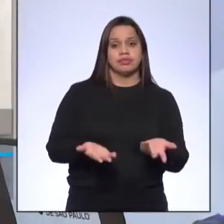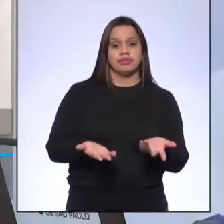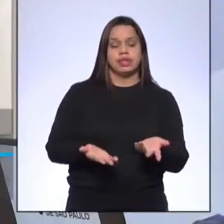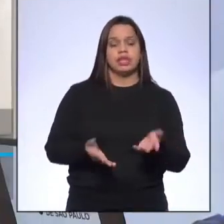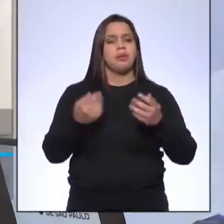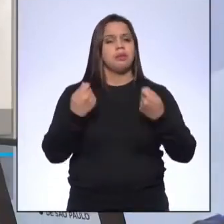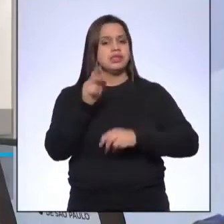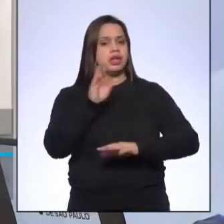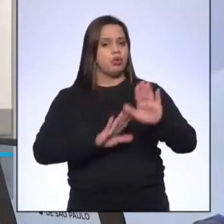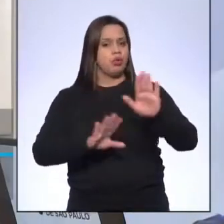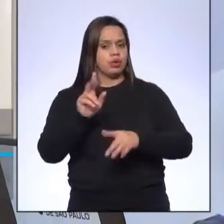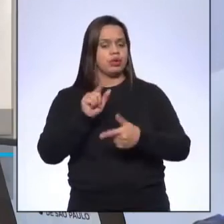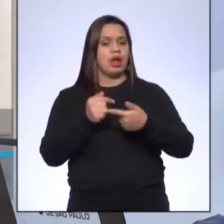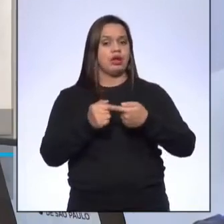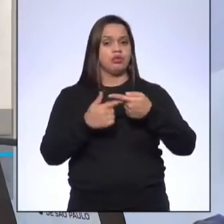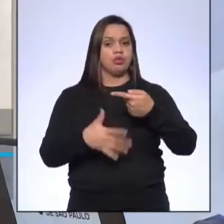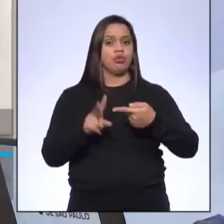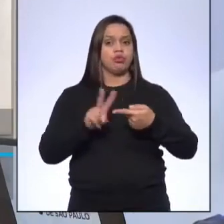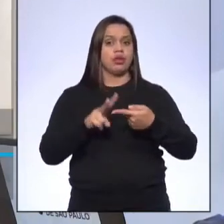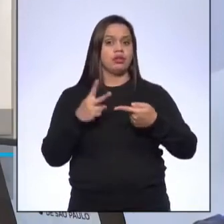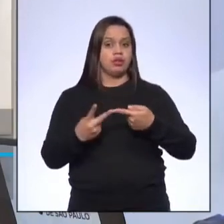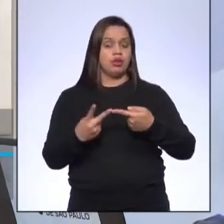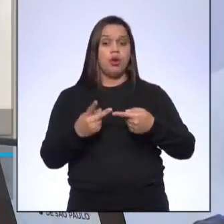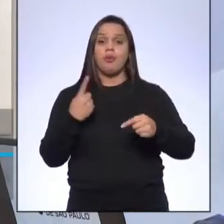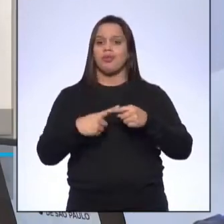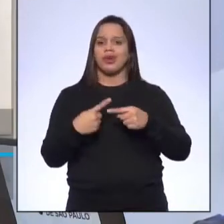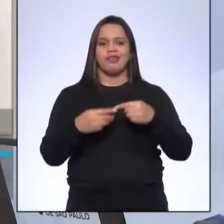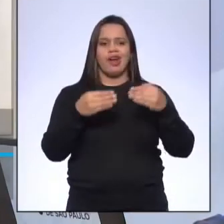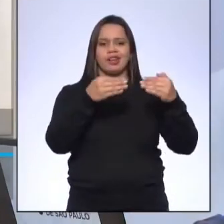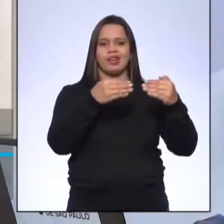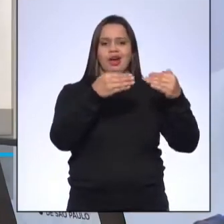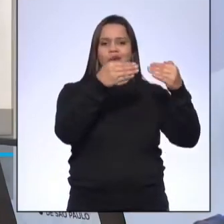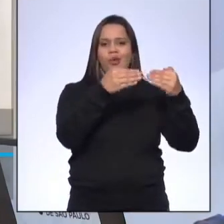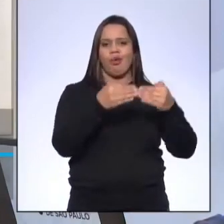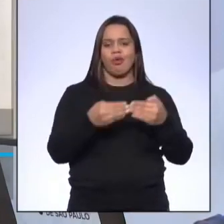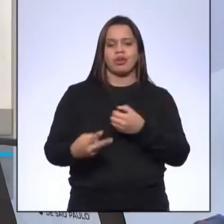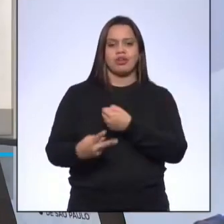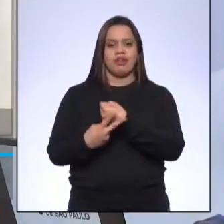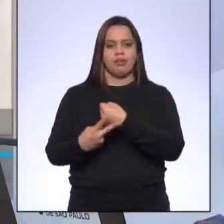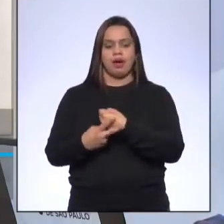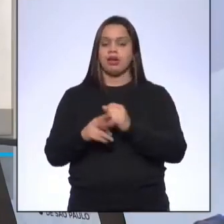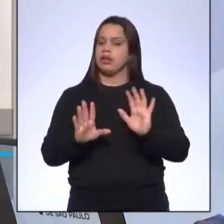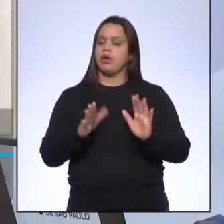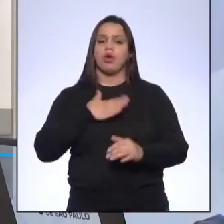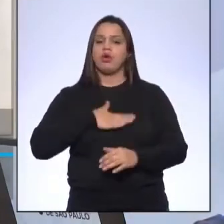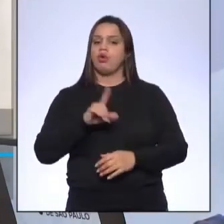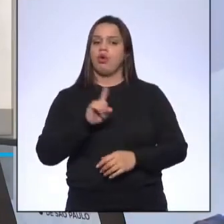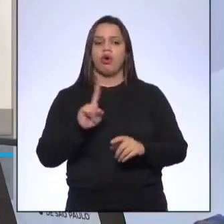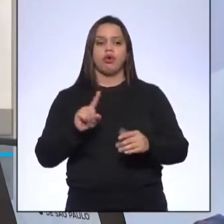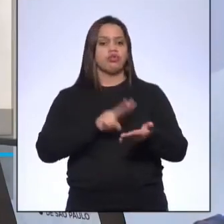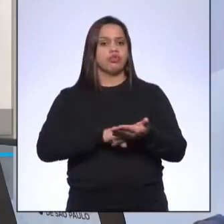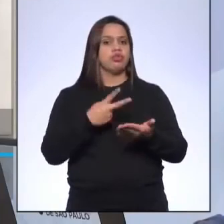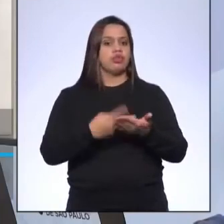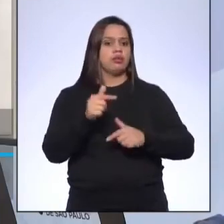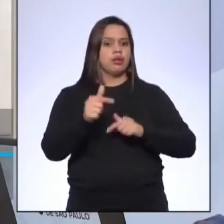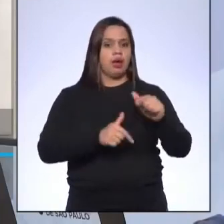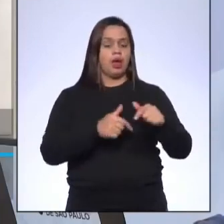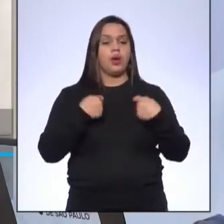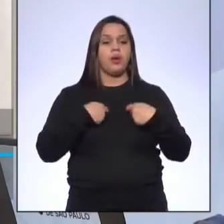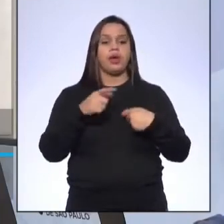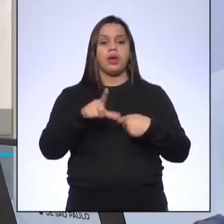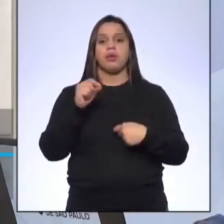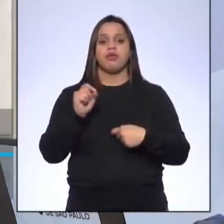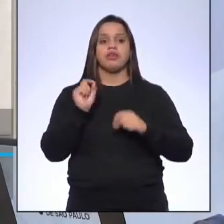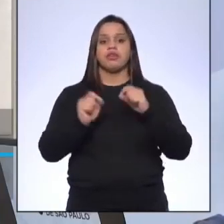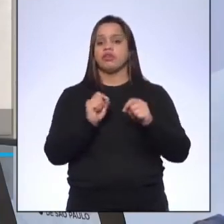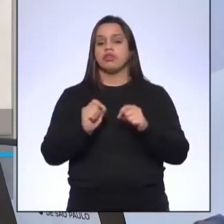Google Tradutor, porque ele não faz a concordância verbal. Então, às vezes, eu não gosto de trabalhar muito tradução com os alunos. Eu prefiro trabalhar